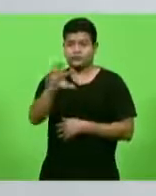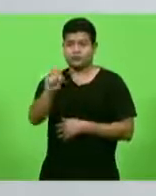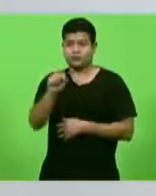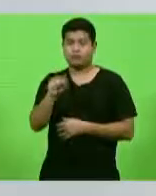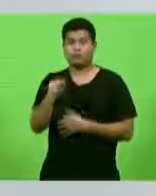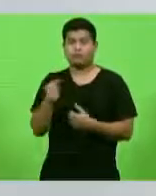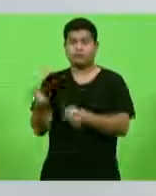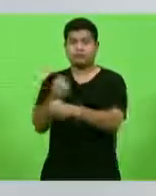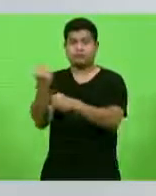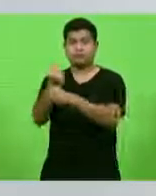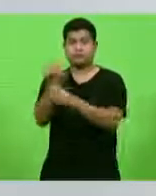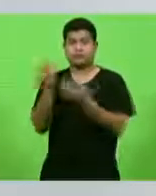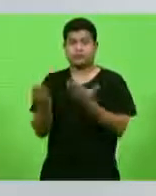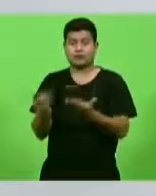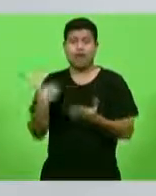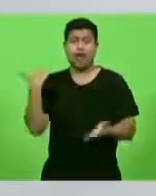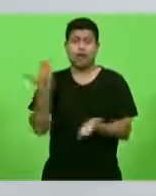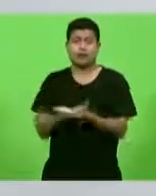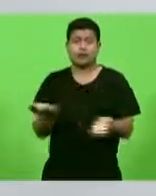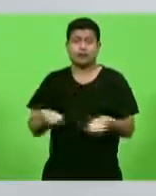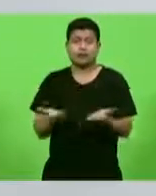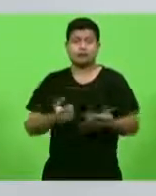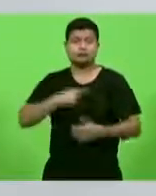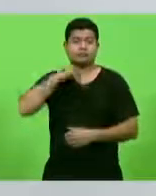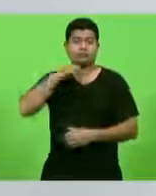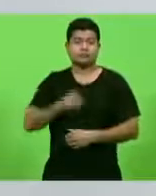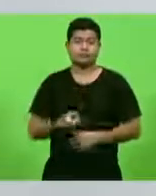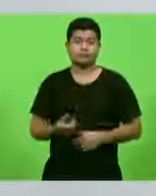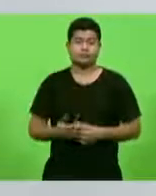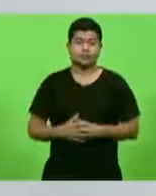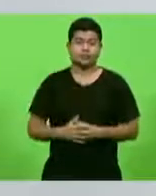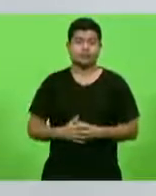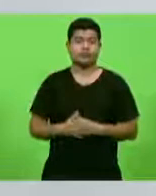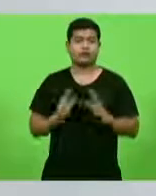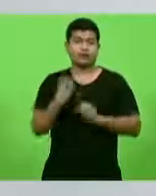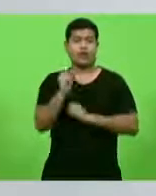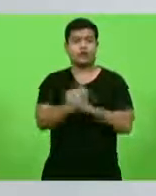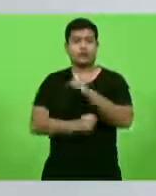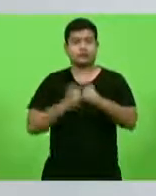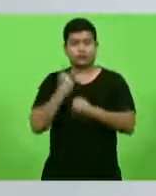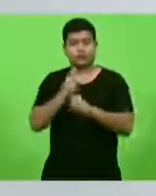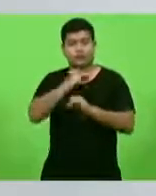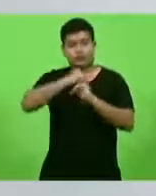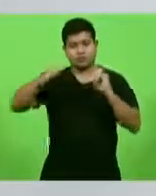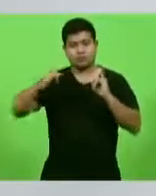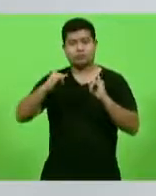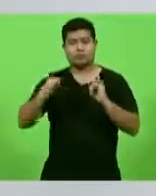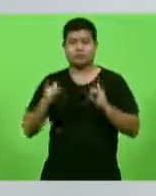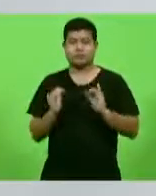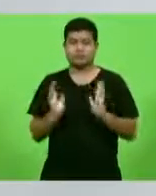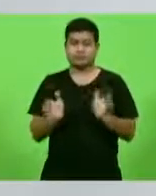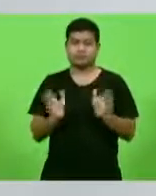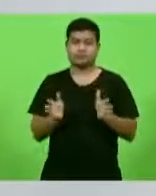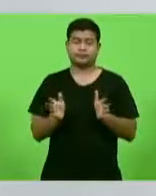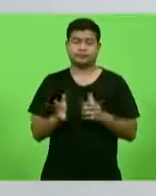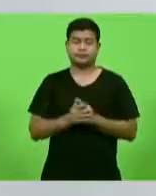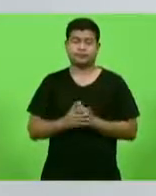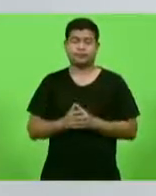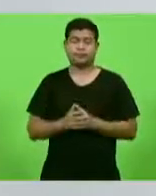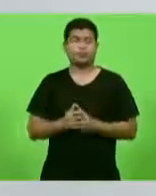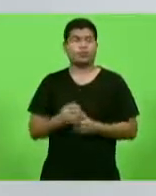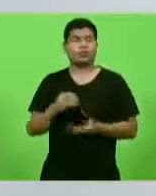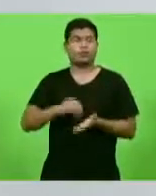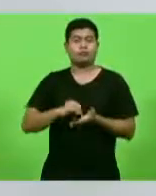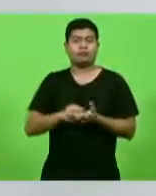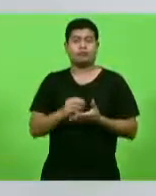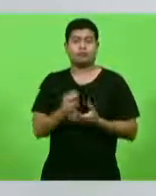de Blumenau, até agora não foi concretizado. Passado um ano e meio daquele ato oficial, ainda o dinheiro não